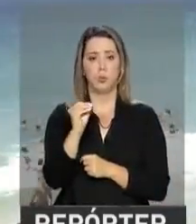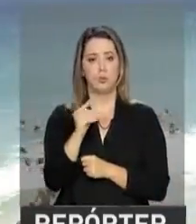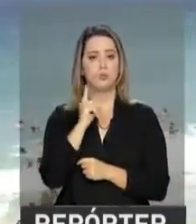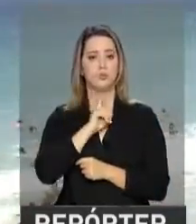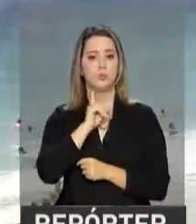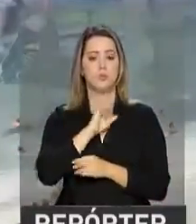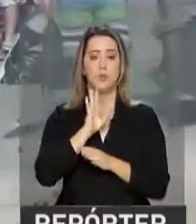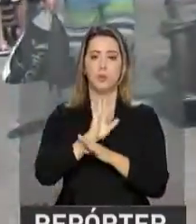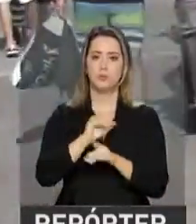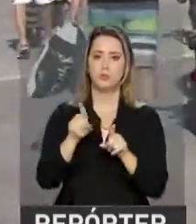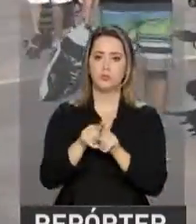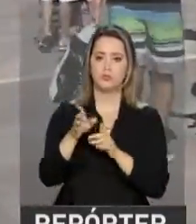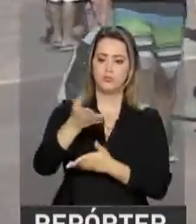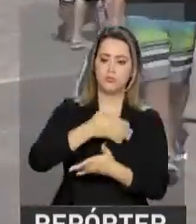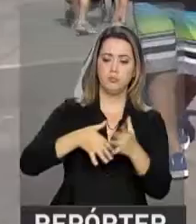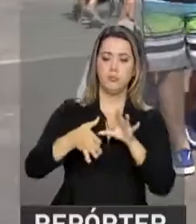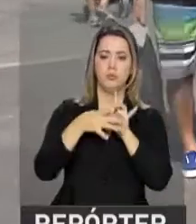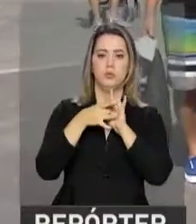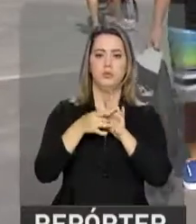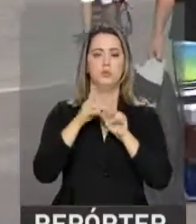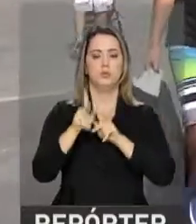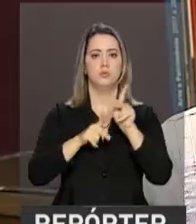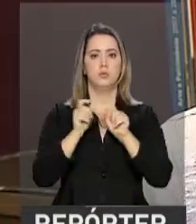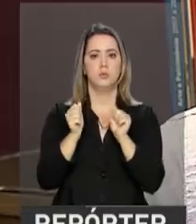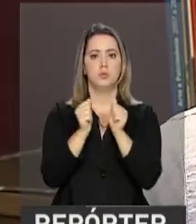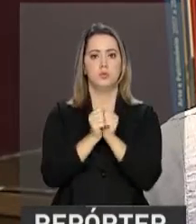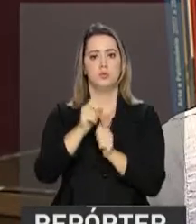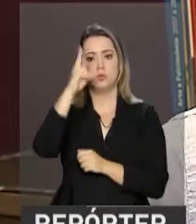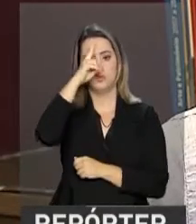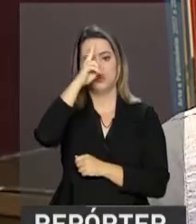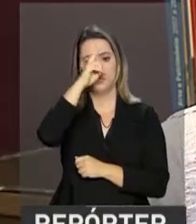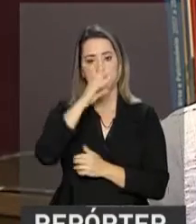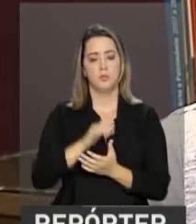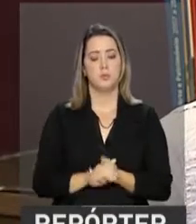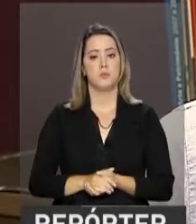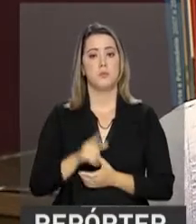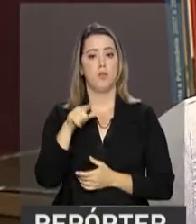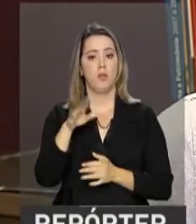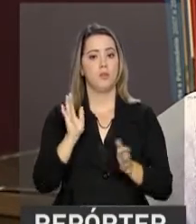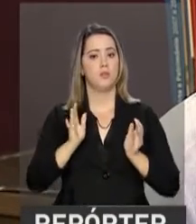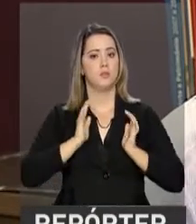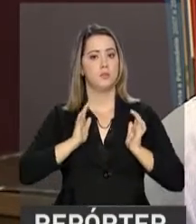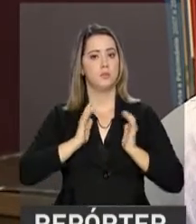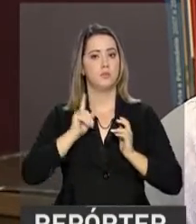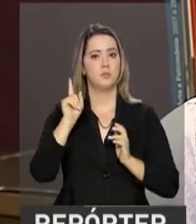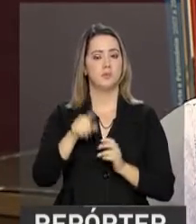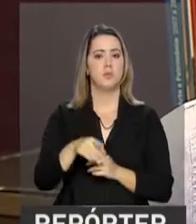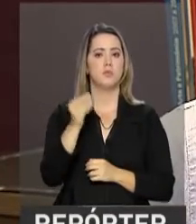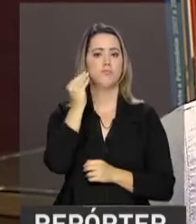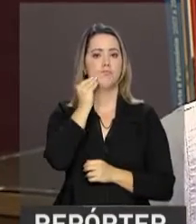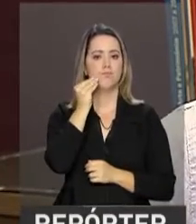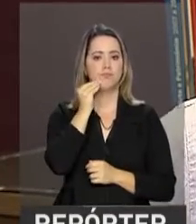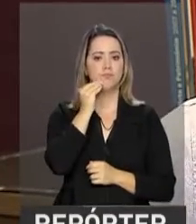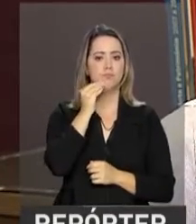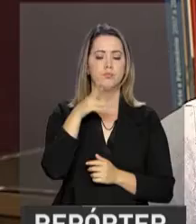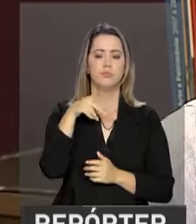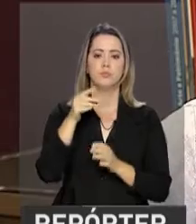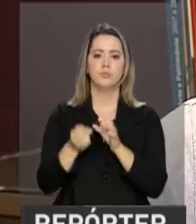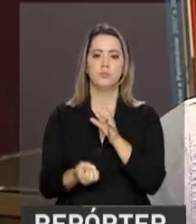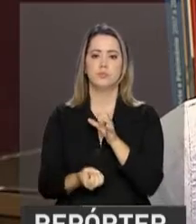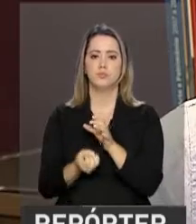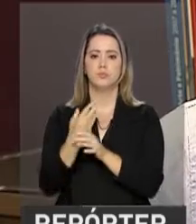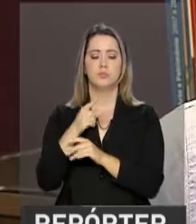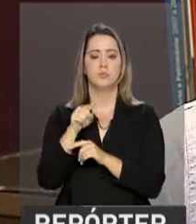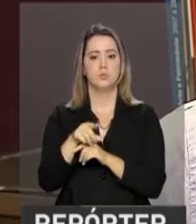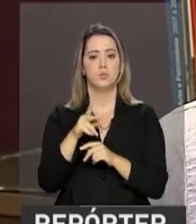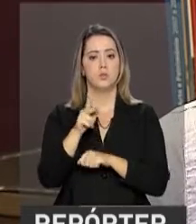colabora na aproximação da população com a sua história o património é a prova material da formação tanto a